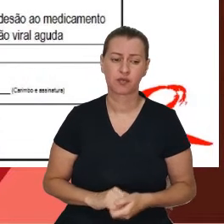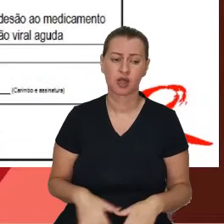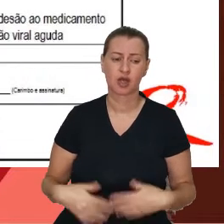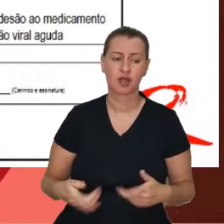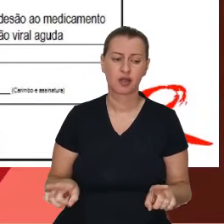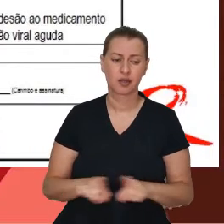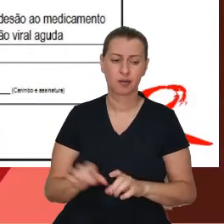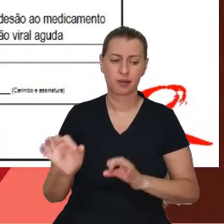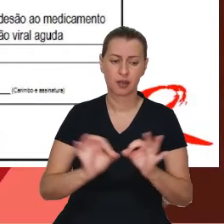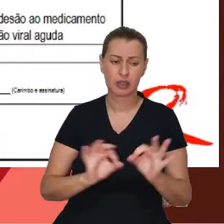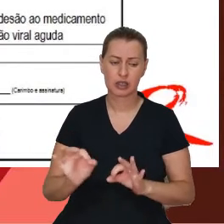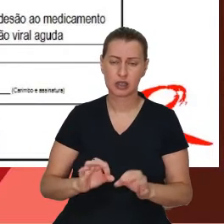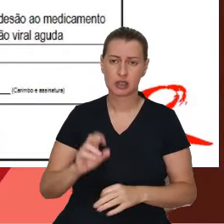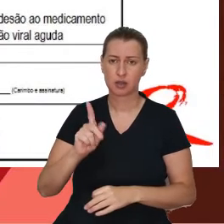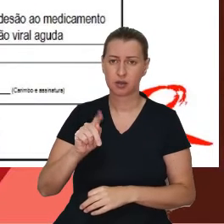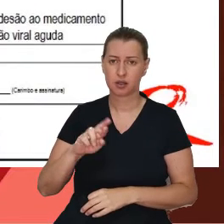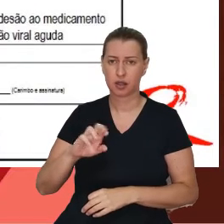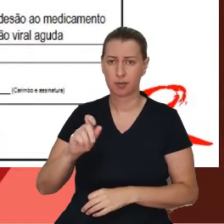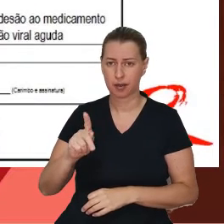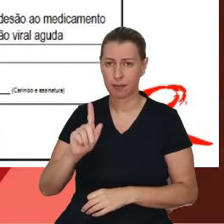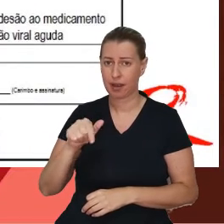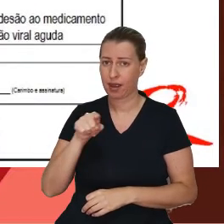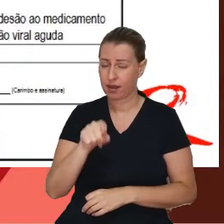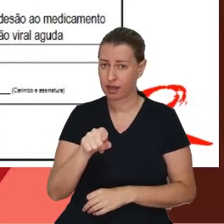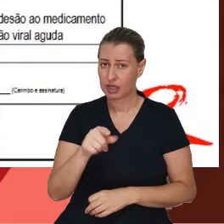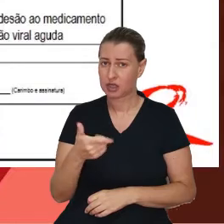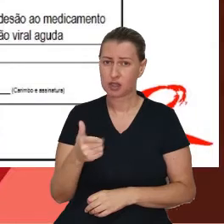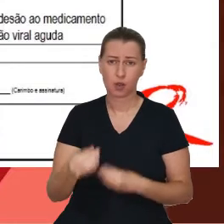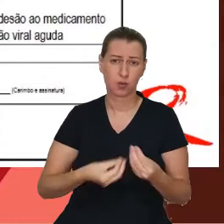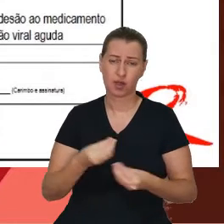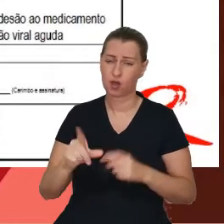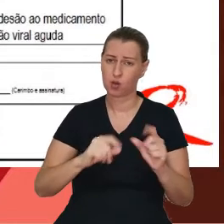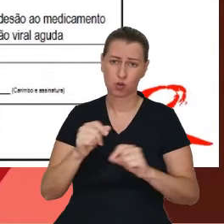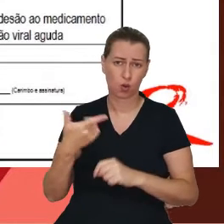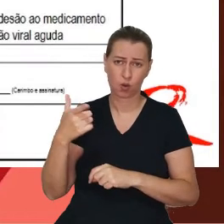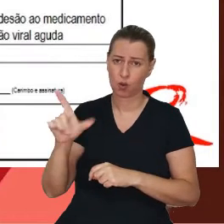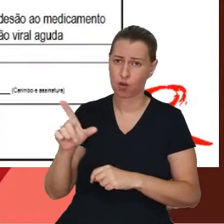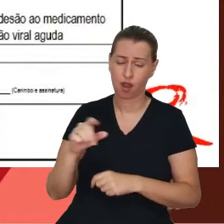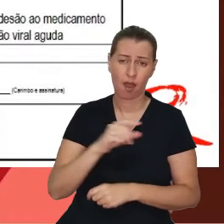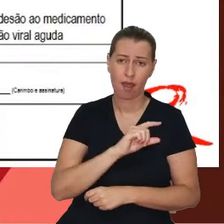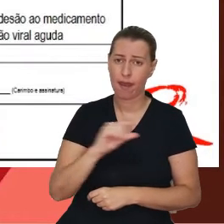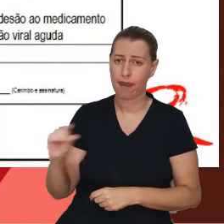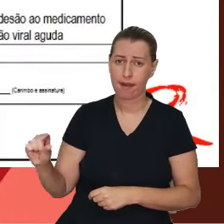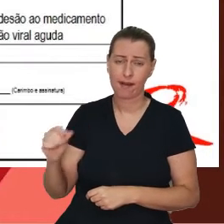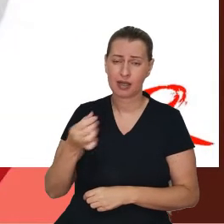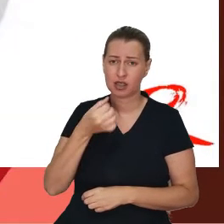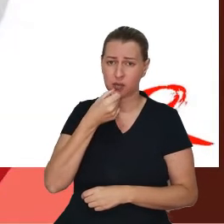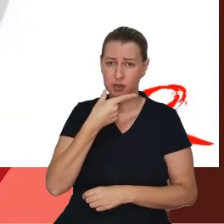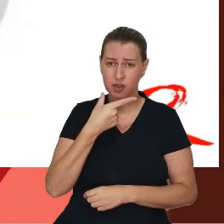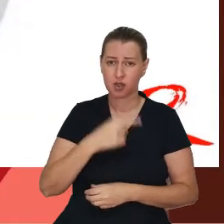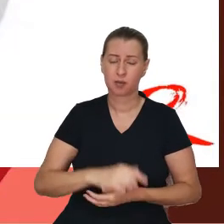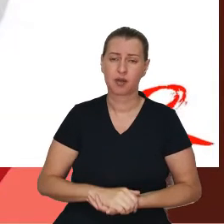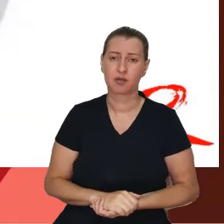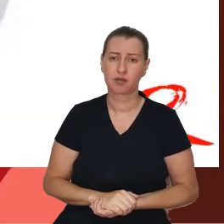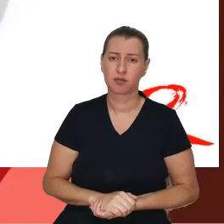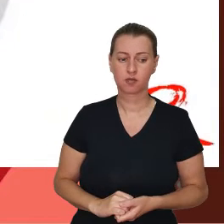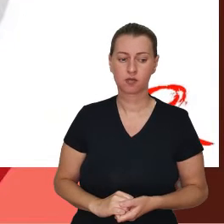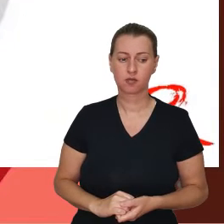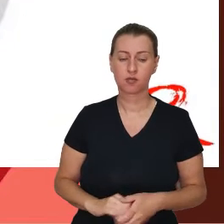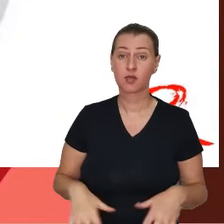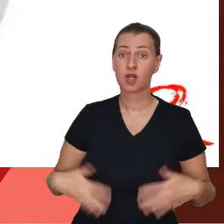E o esquema da PrEP é esse, ele não tem esquema alternativo, é tenofovir e entericidabina.